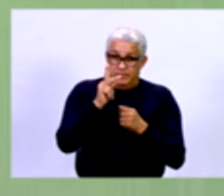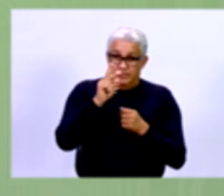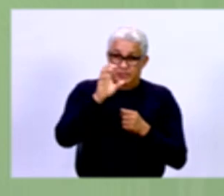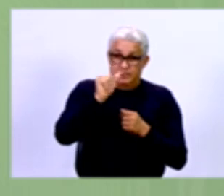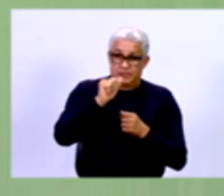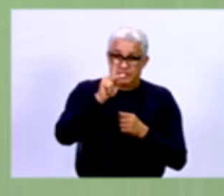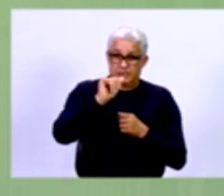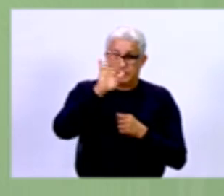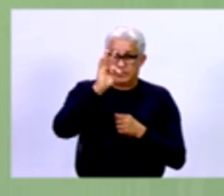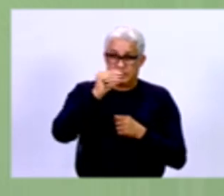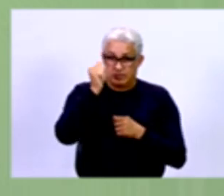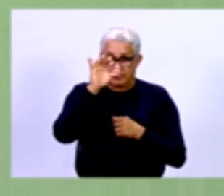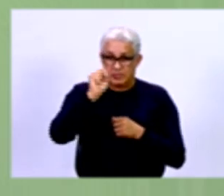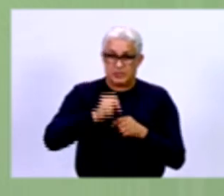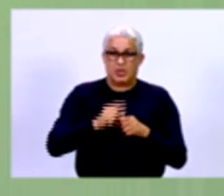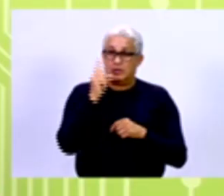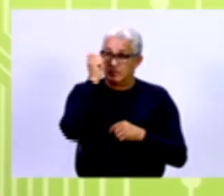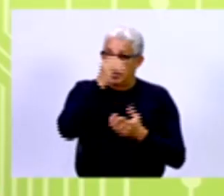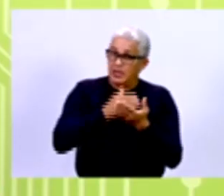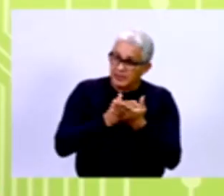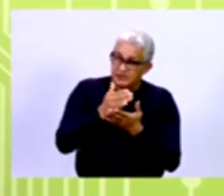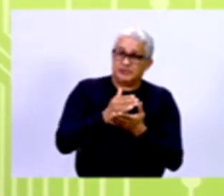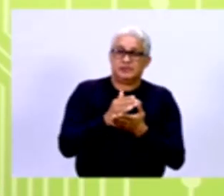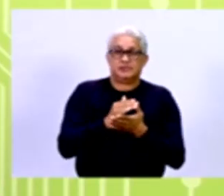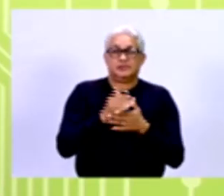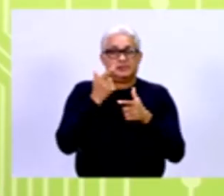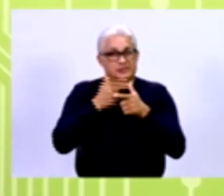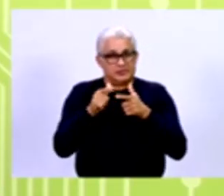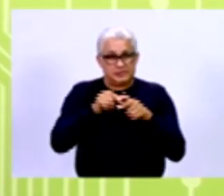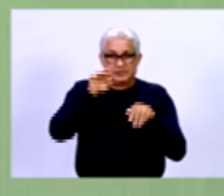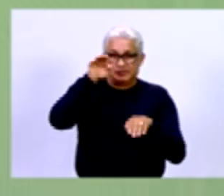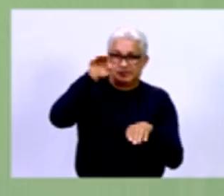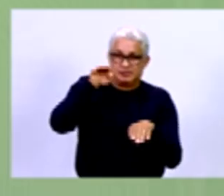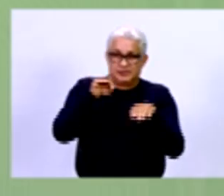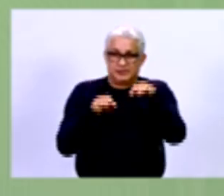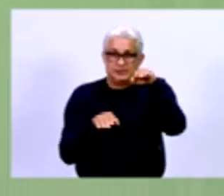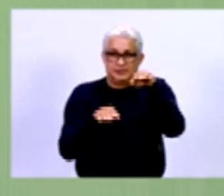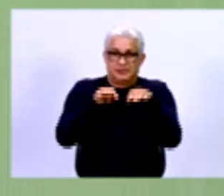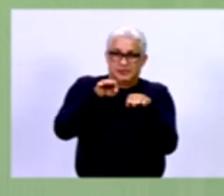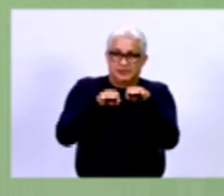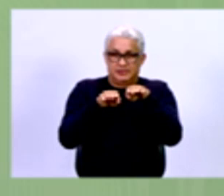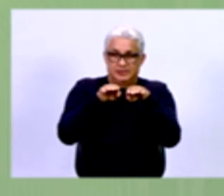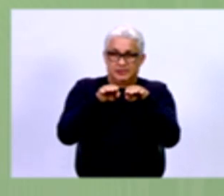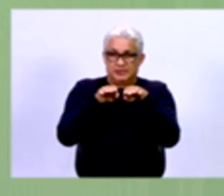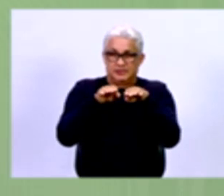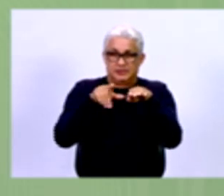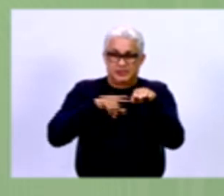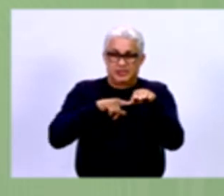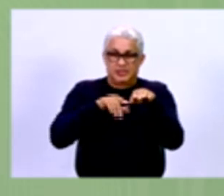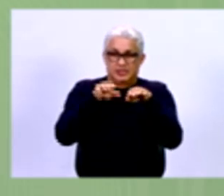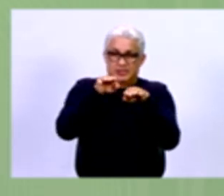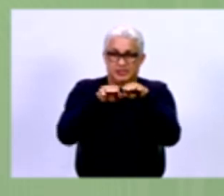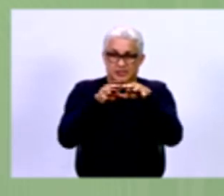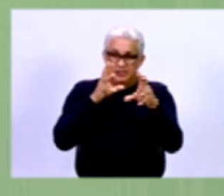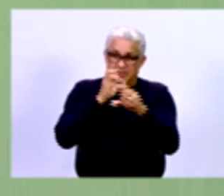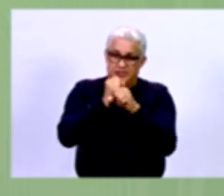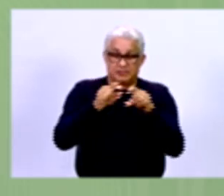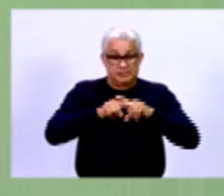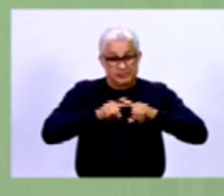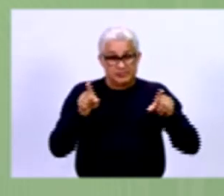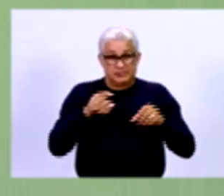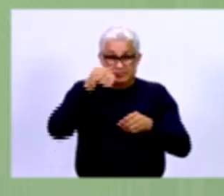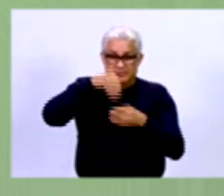Então começa a complicar a situação de equilíbrio, embora o balanço esteja em equilíbrio contabilmente, mas